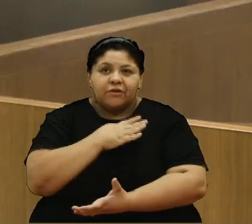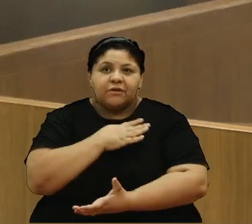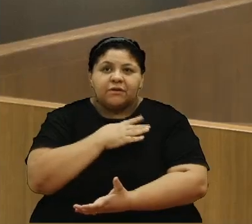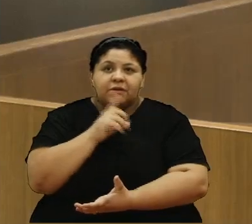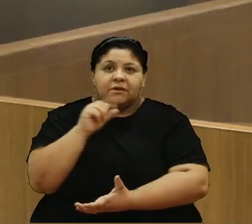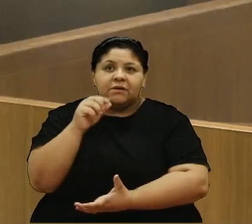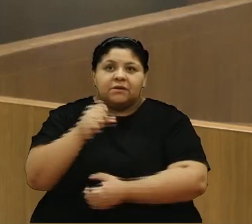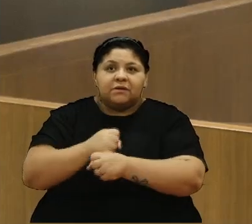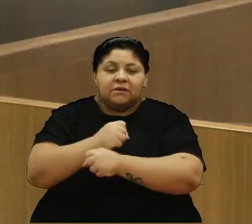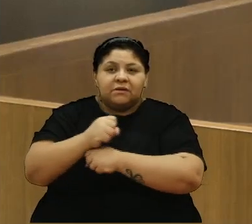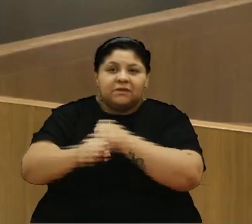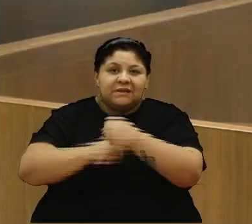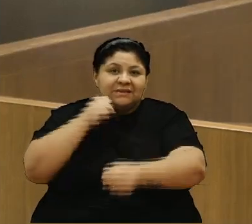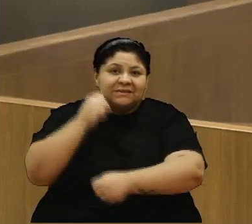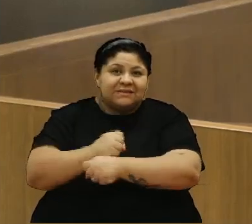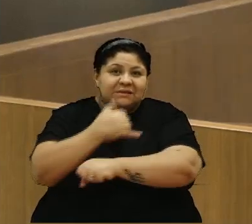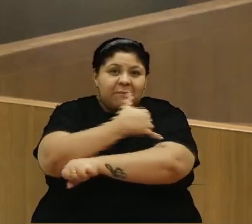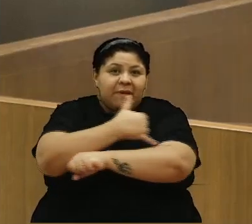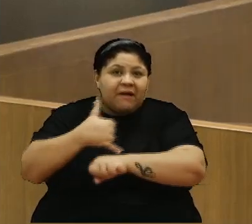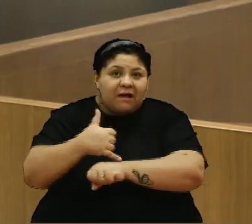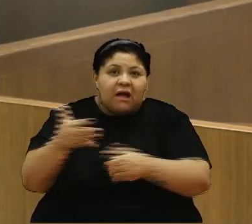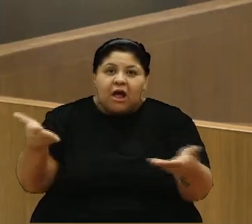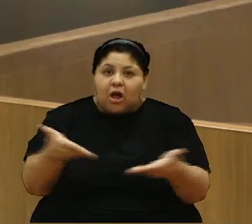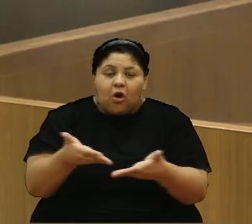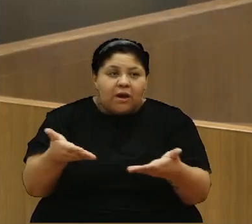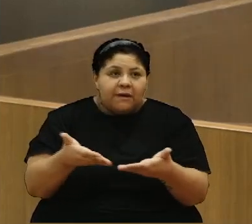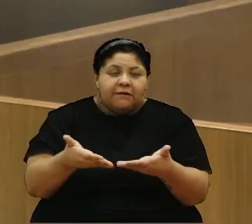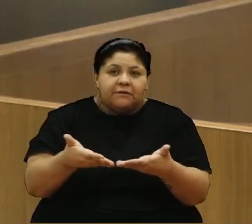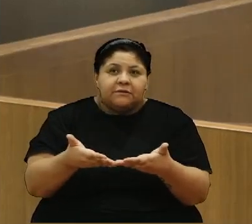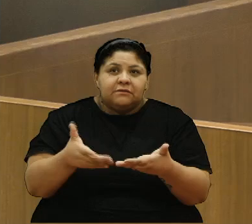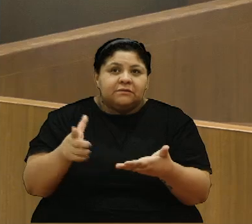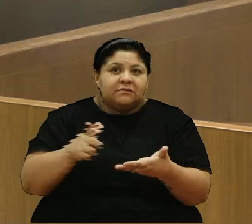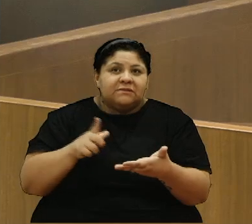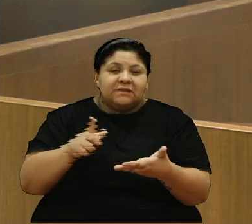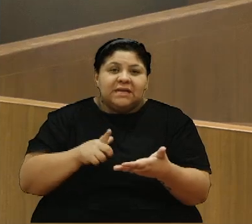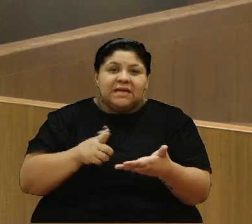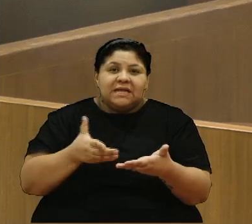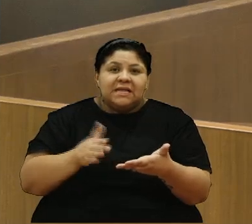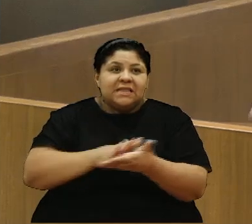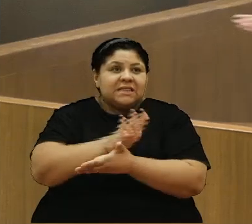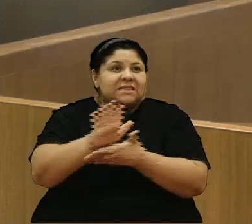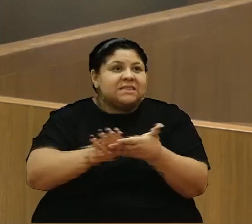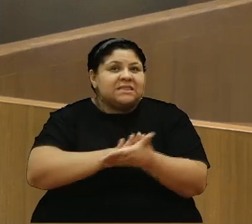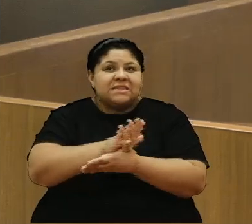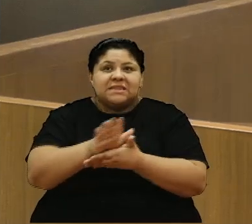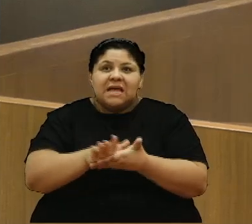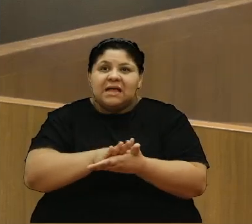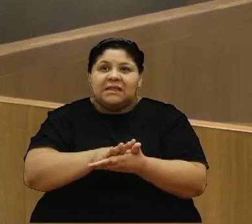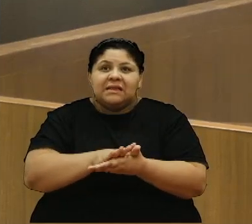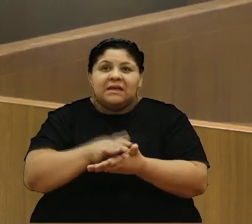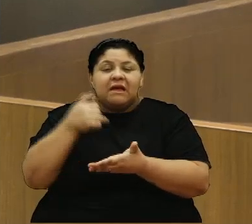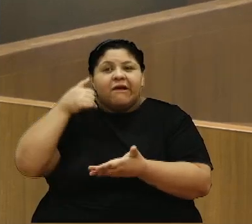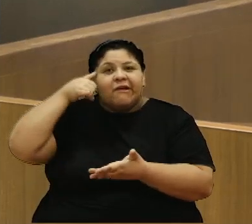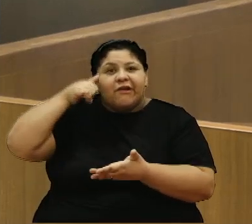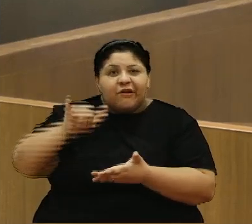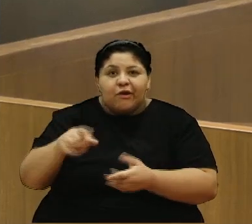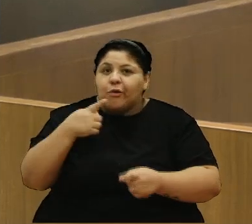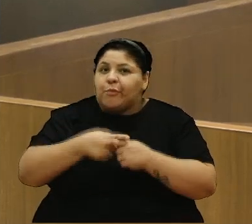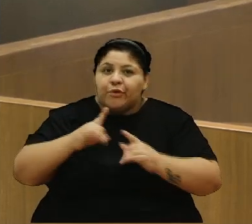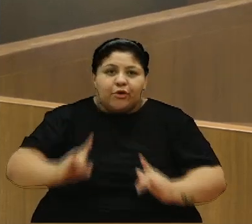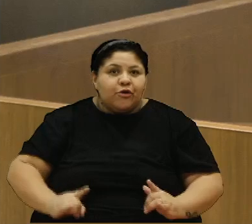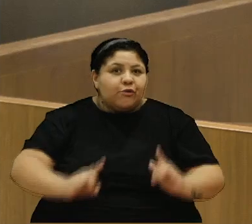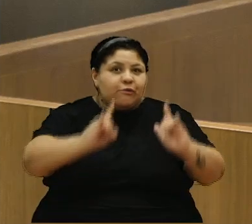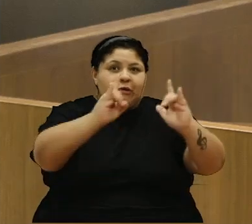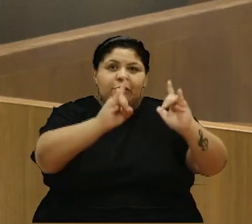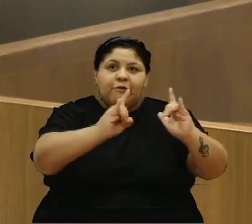anos se passaram daquela política e agora não há mais impeditivos legais para que as pessoas, porque o imóvel já está no nome da